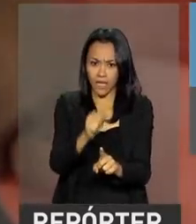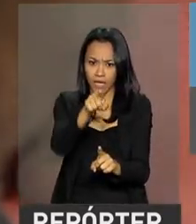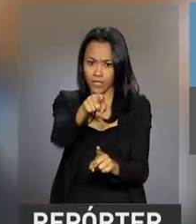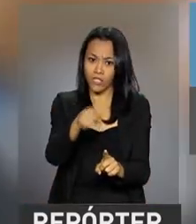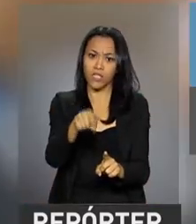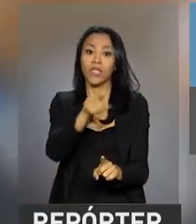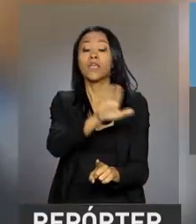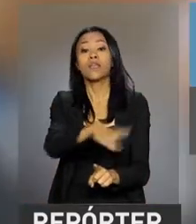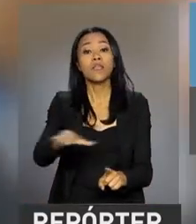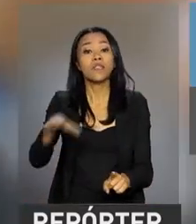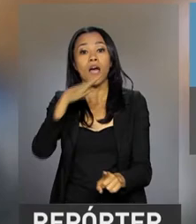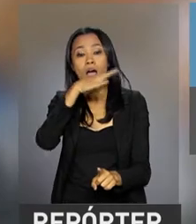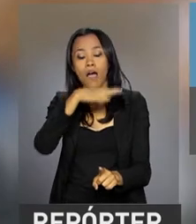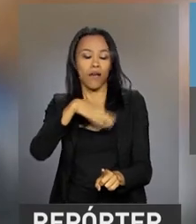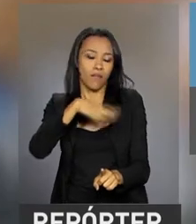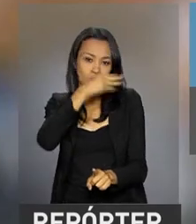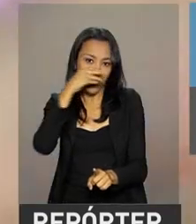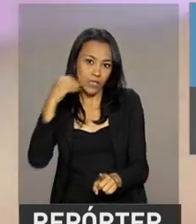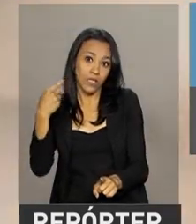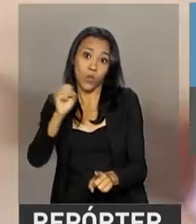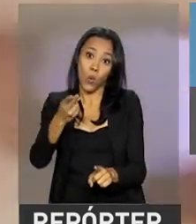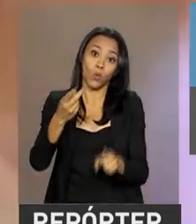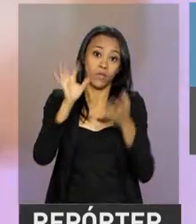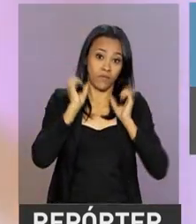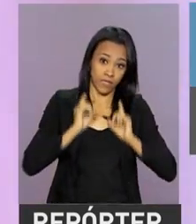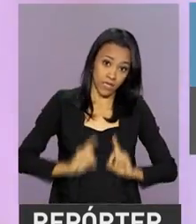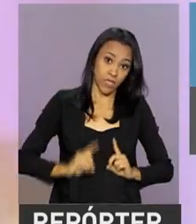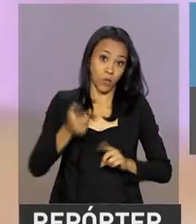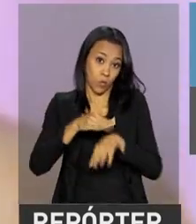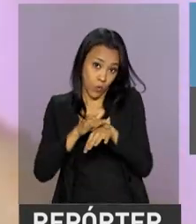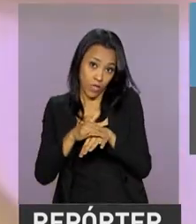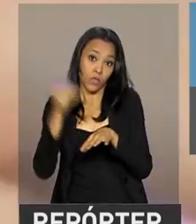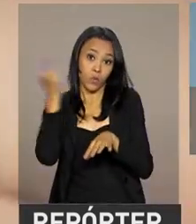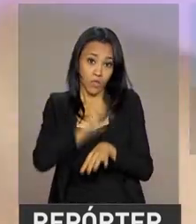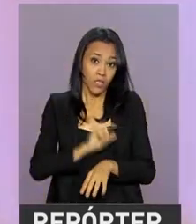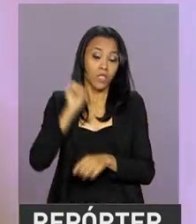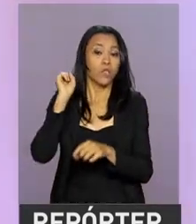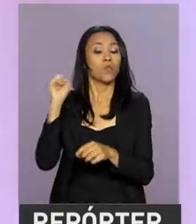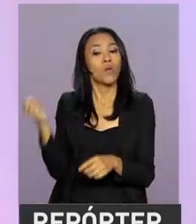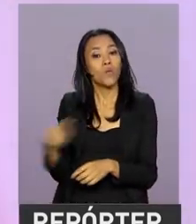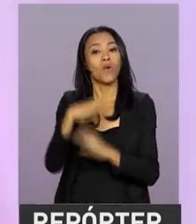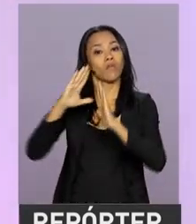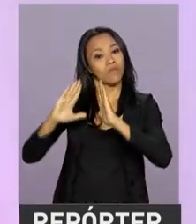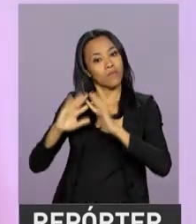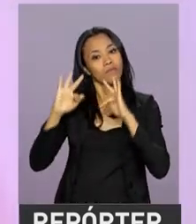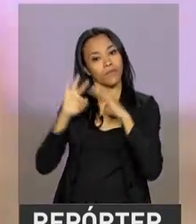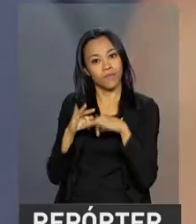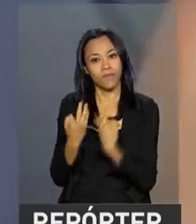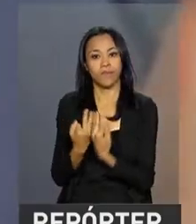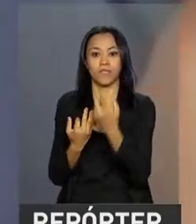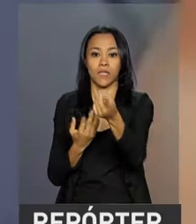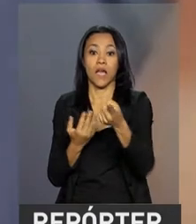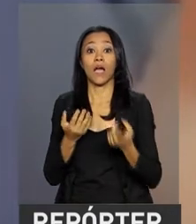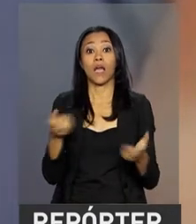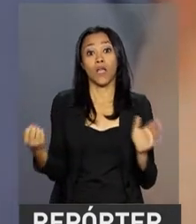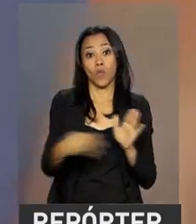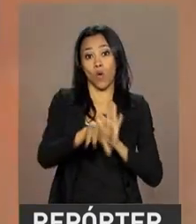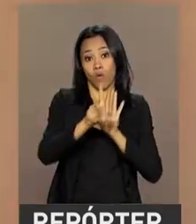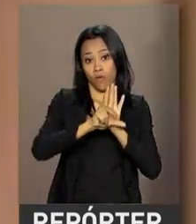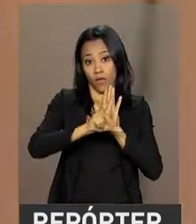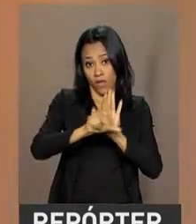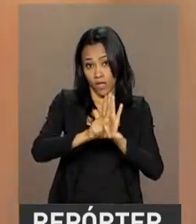deficiência ou alguma doença crônica ganharam um novo lar agora com a nova lei de adoção quem quiser adotar